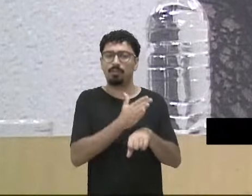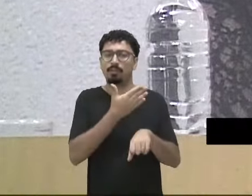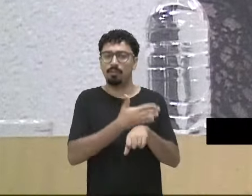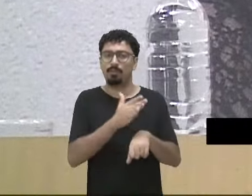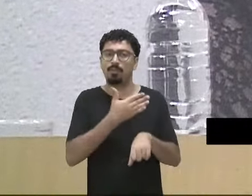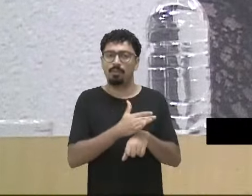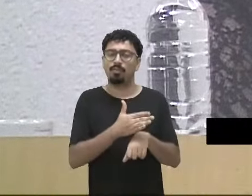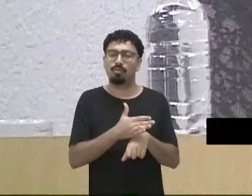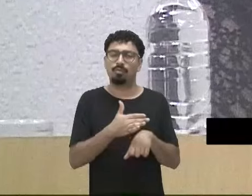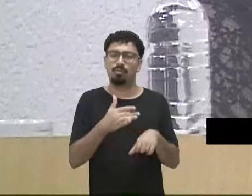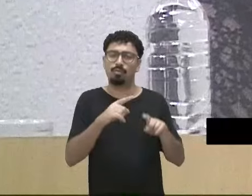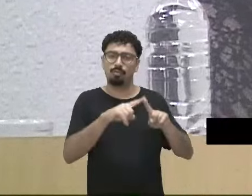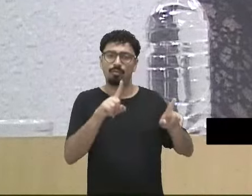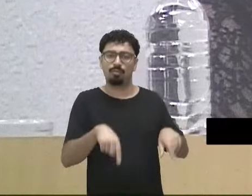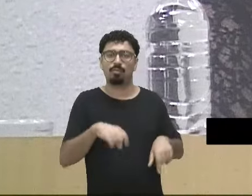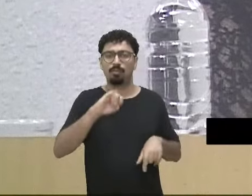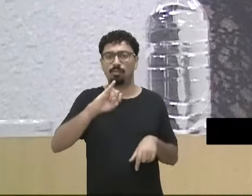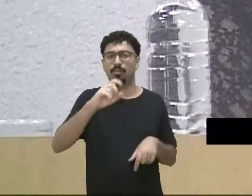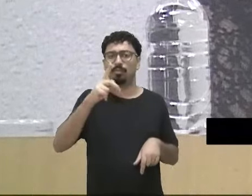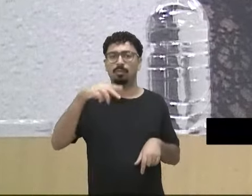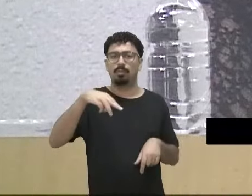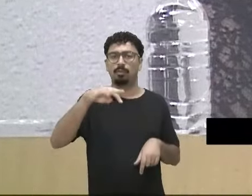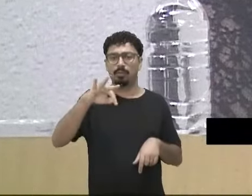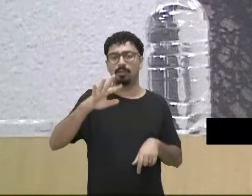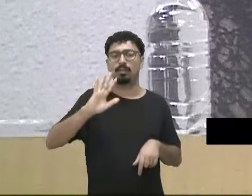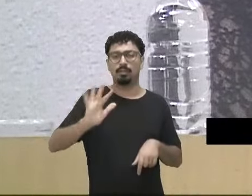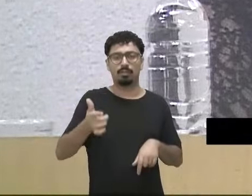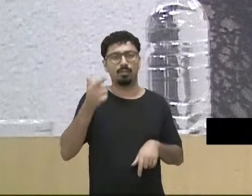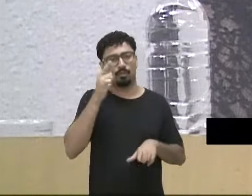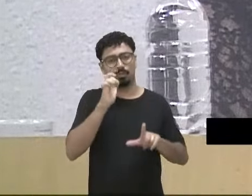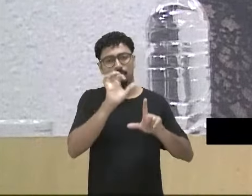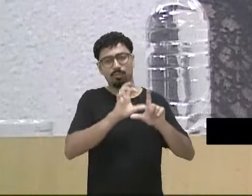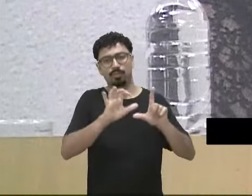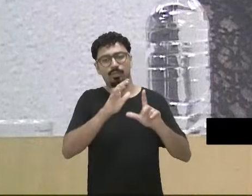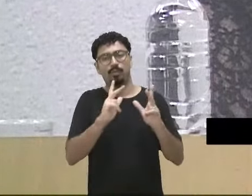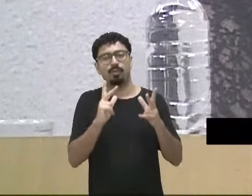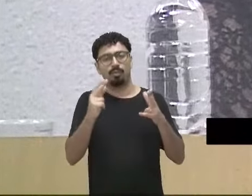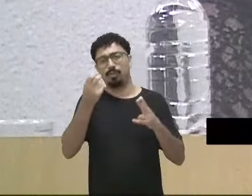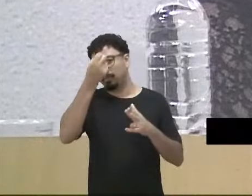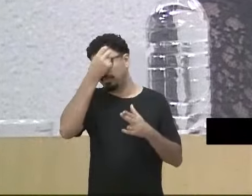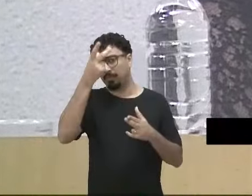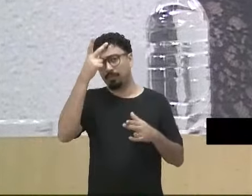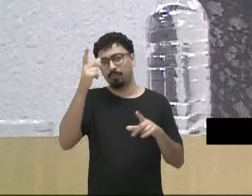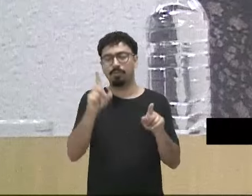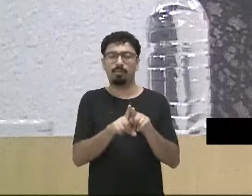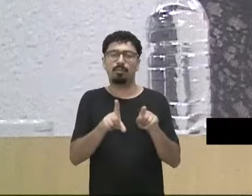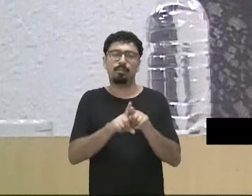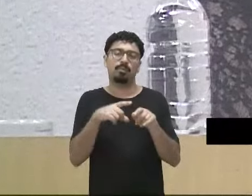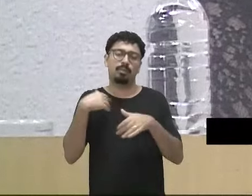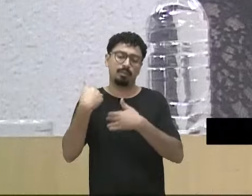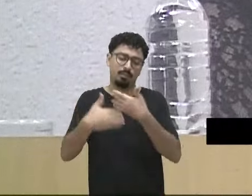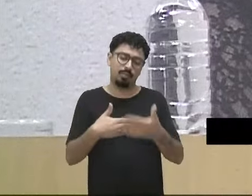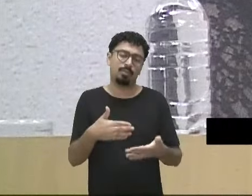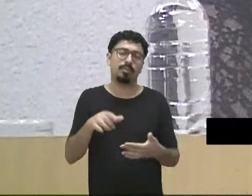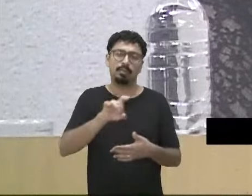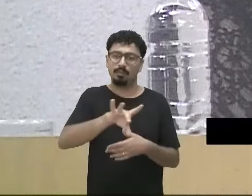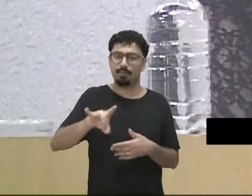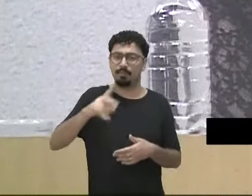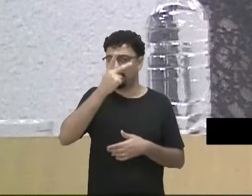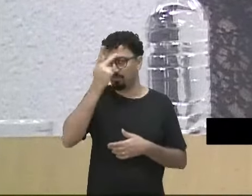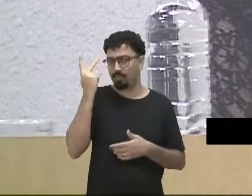esse mês, janeiro de 2025, processo digital, como é na prefeitura. E aí, com o processo digital, cada requerente vai